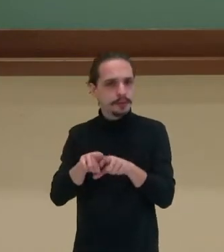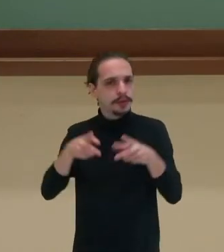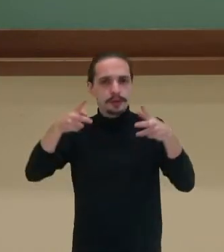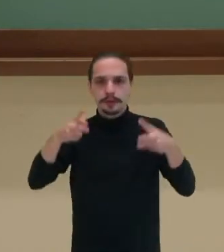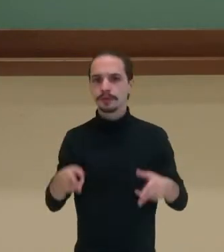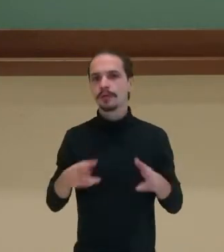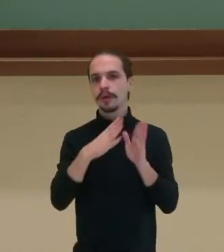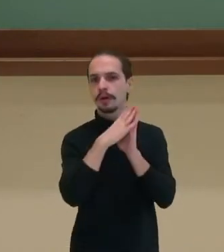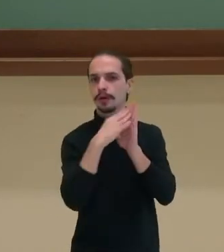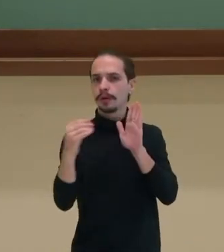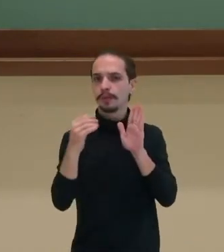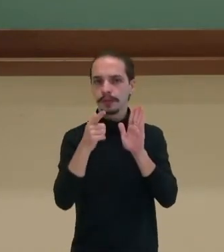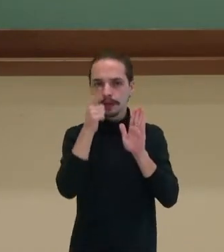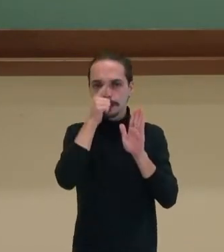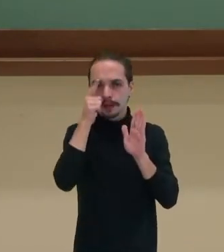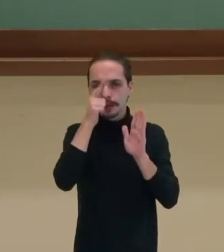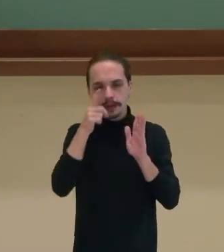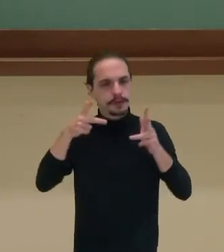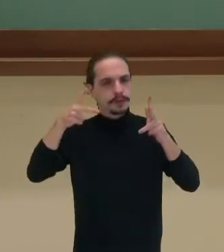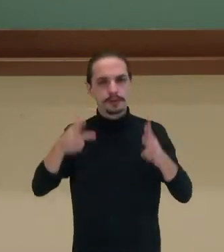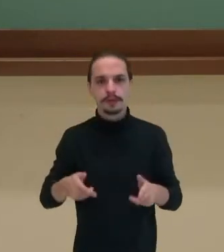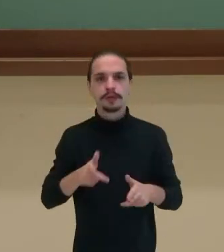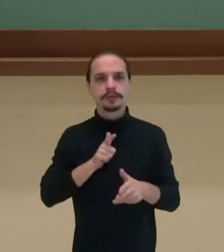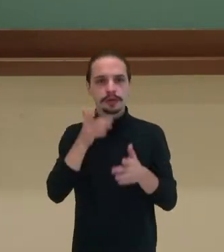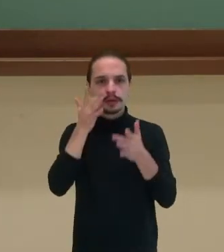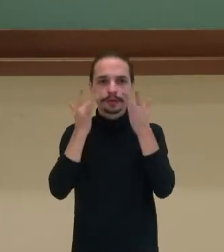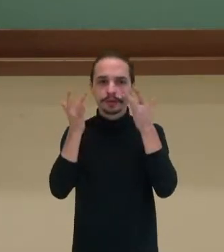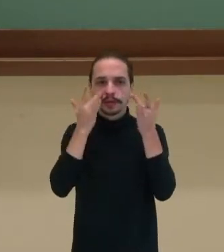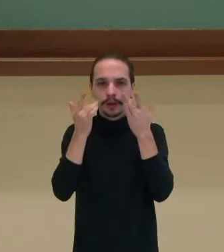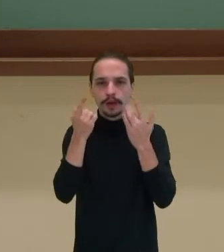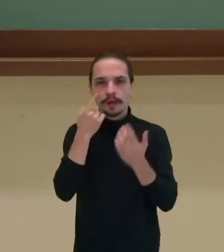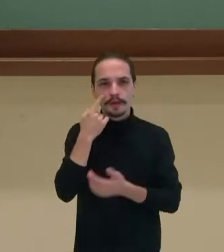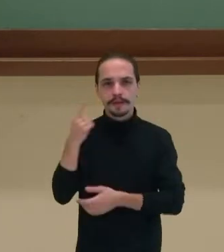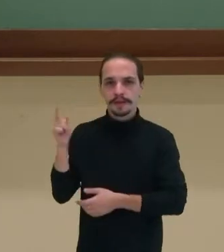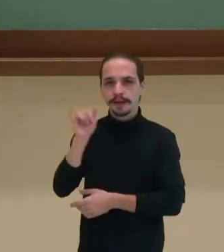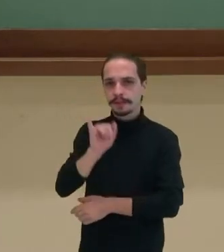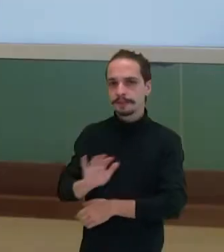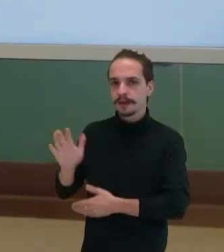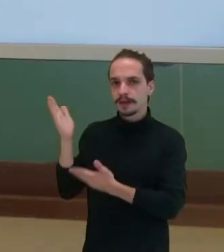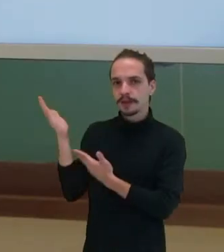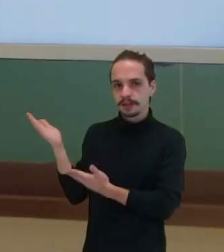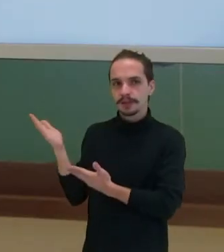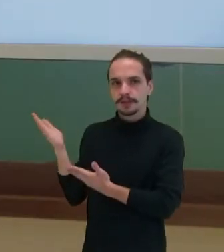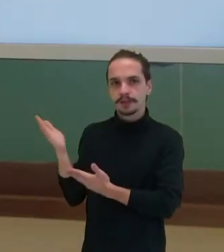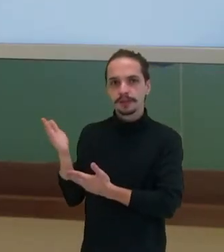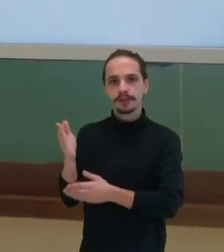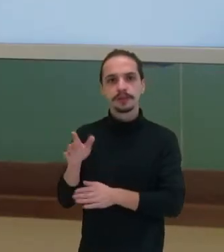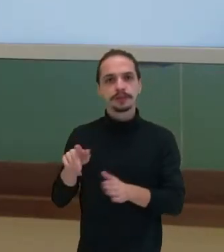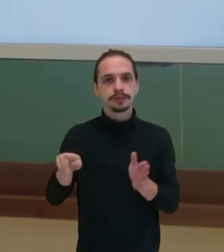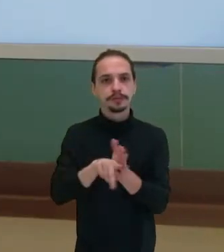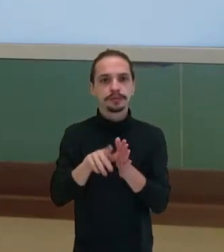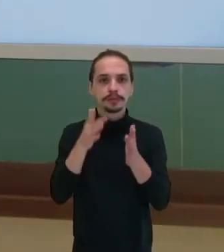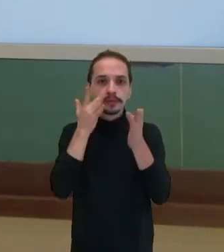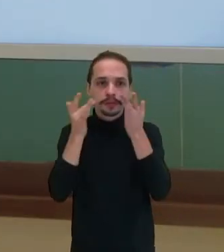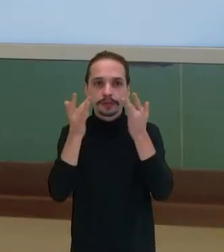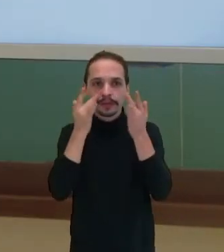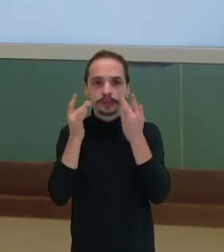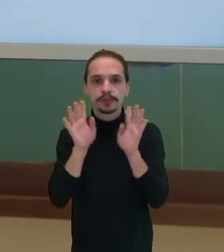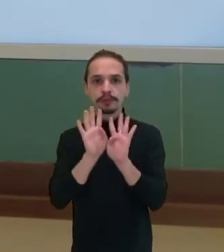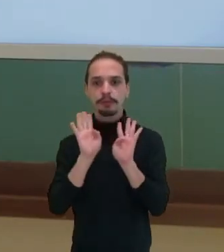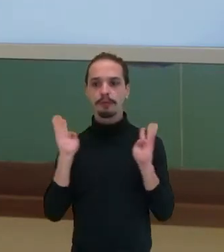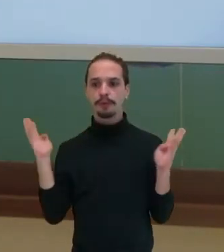para fazer essas representações teatrais. Então, a gente vai ver imagens desse teatro, né? Que a gente chama teatro de arena. Então, é um